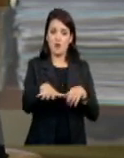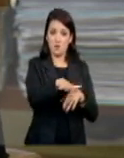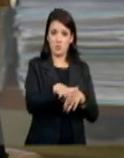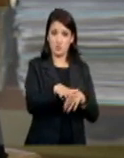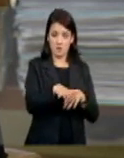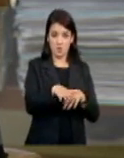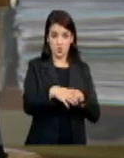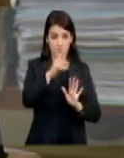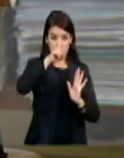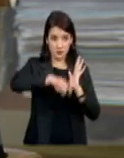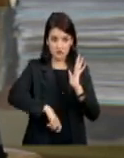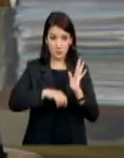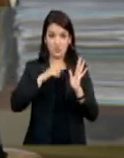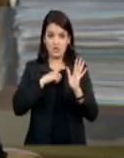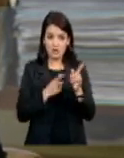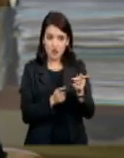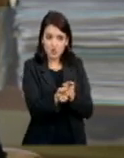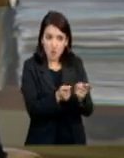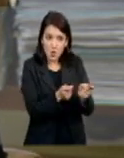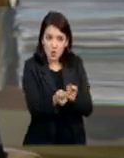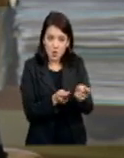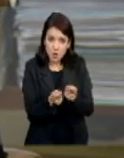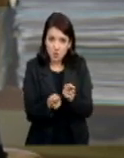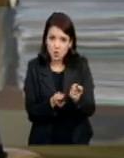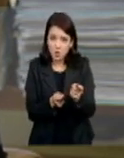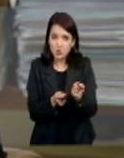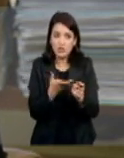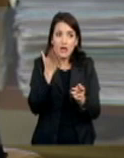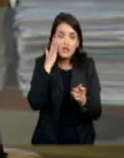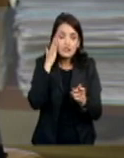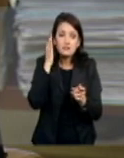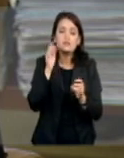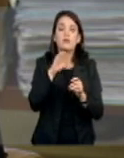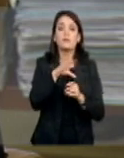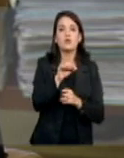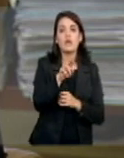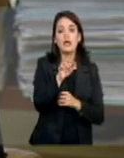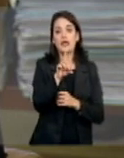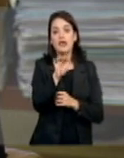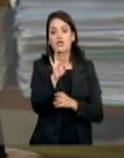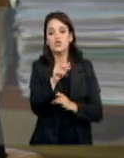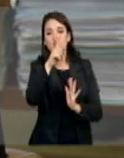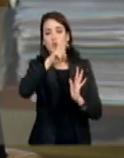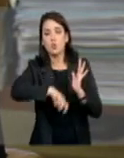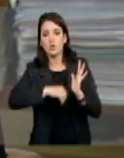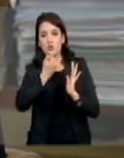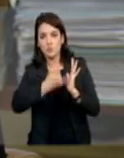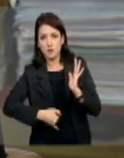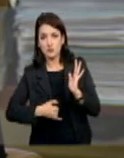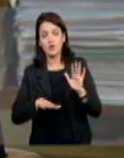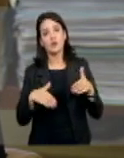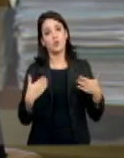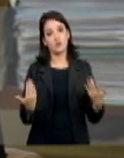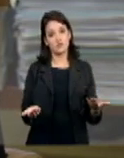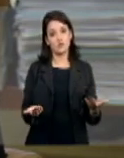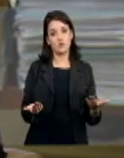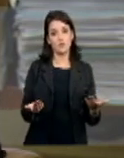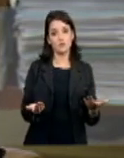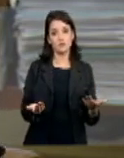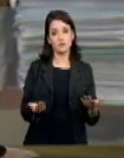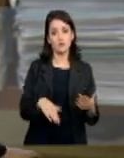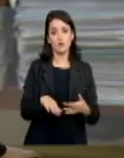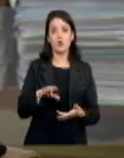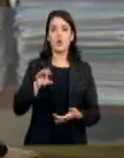regular constituição do seu crédito tributário daí a orientação se firmou não é no superior tribunal